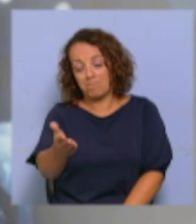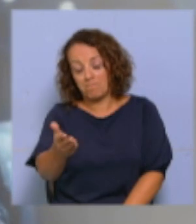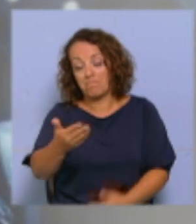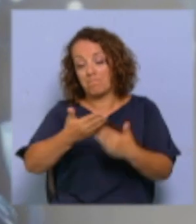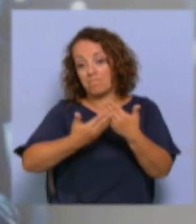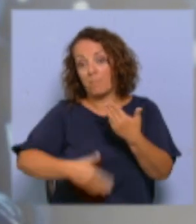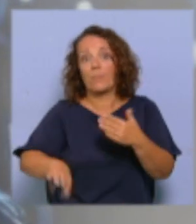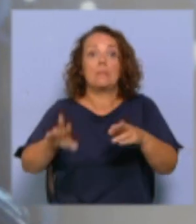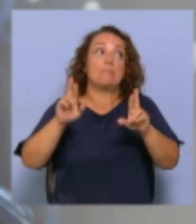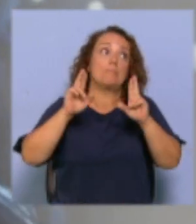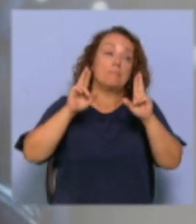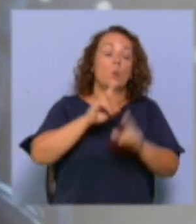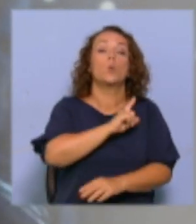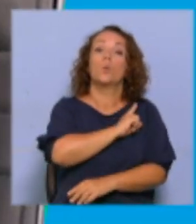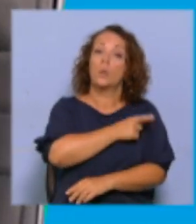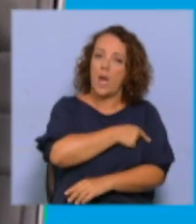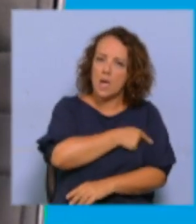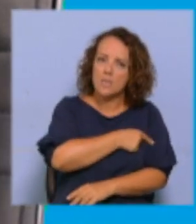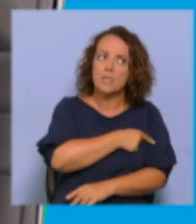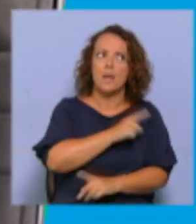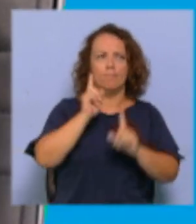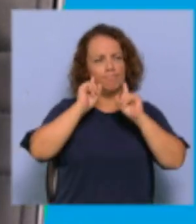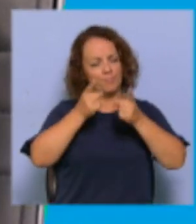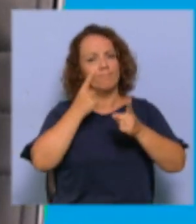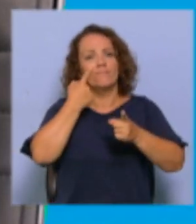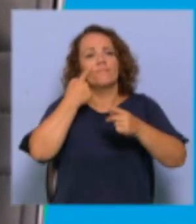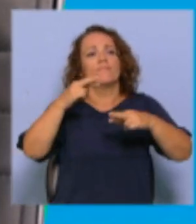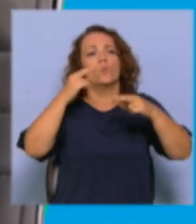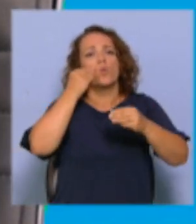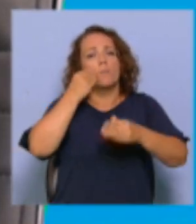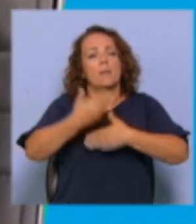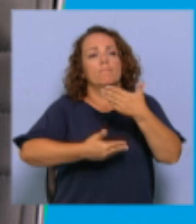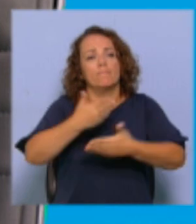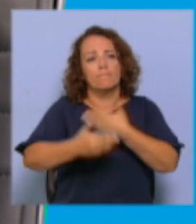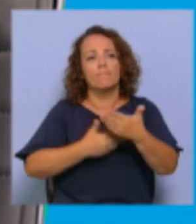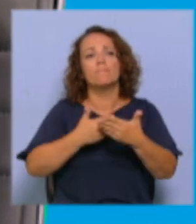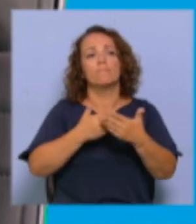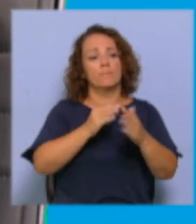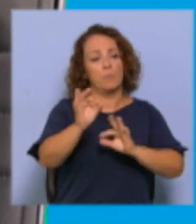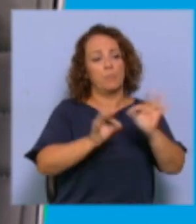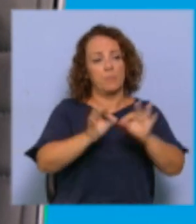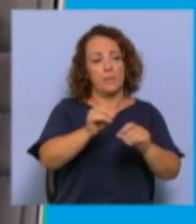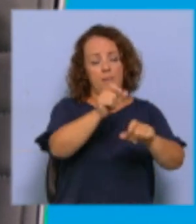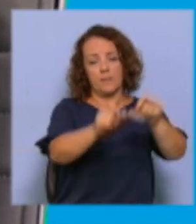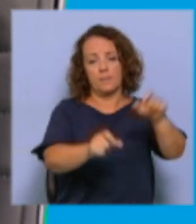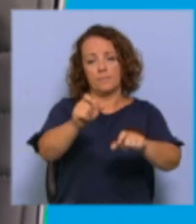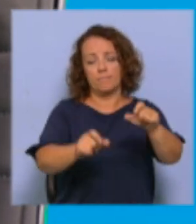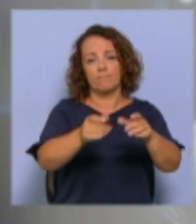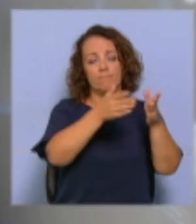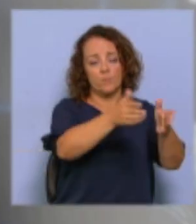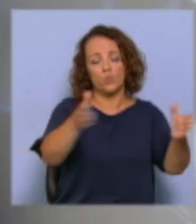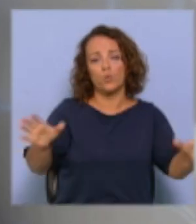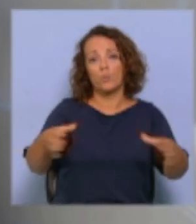vai ter. Vamos ver com coragem e com ousadia ver o que é que conseguimos fazer para servir e preparar aqueles que devem servir as comunidades. Claro, numa